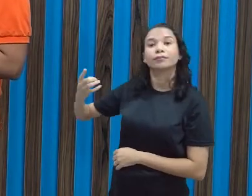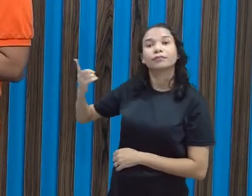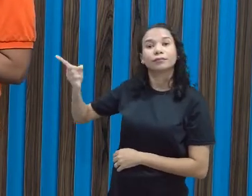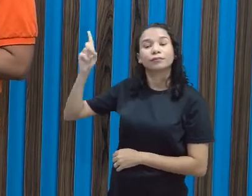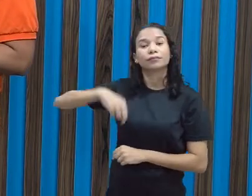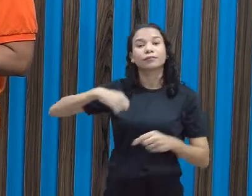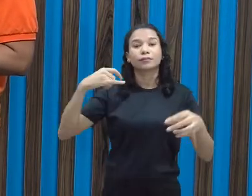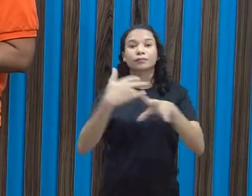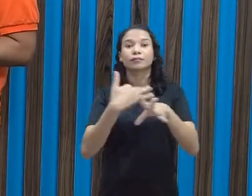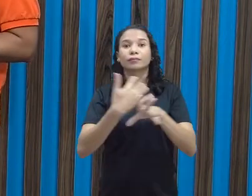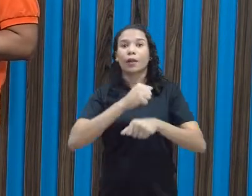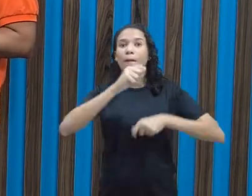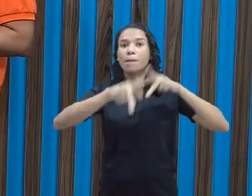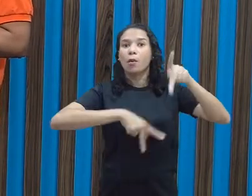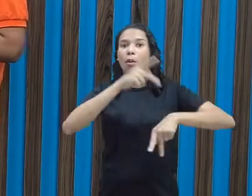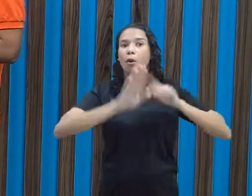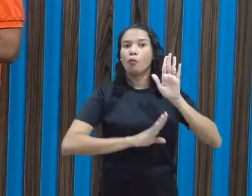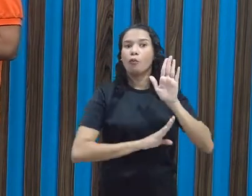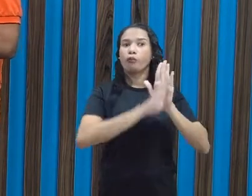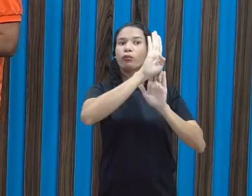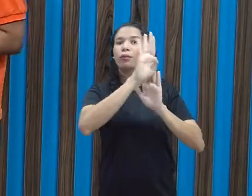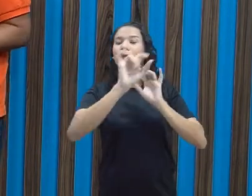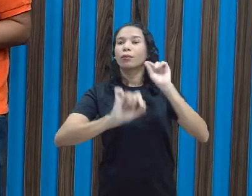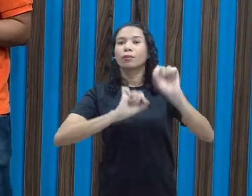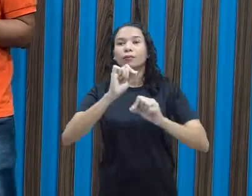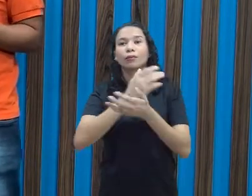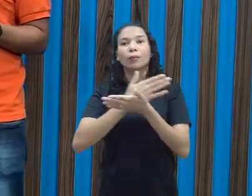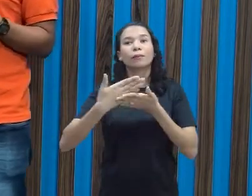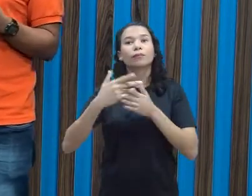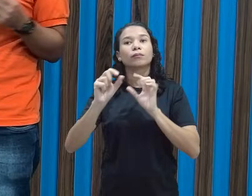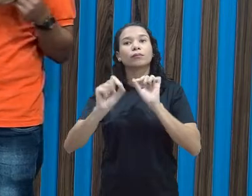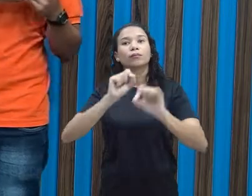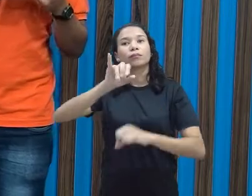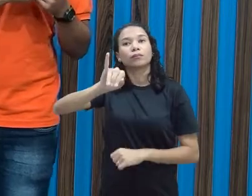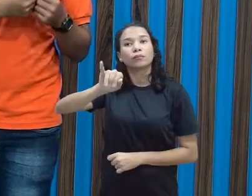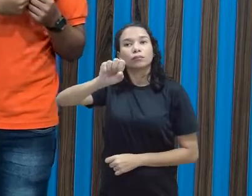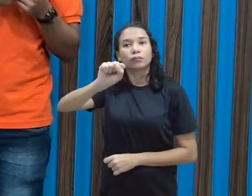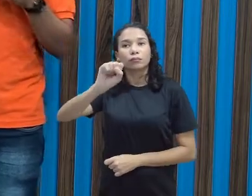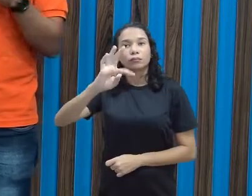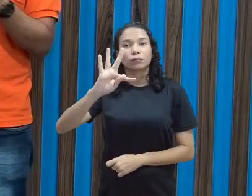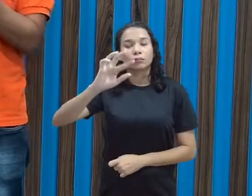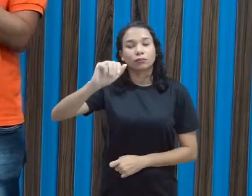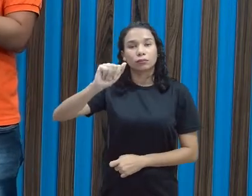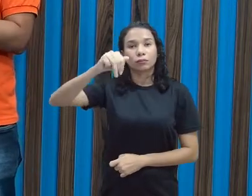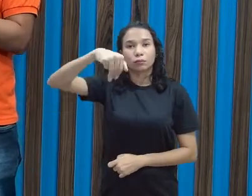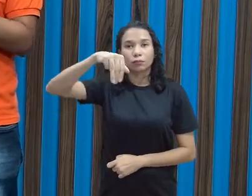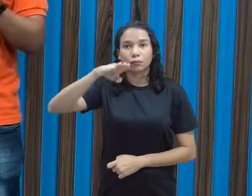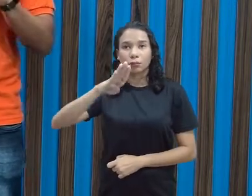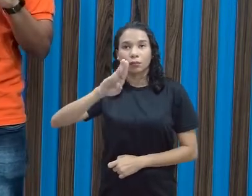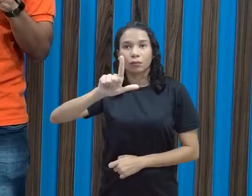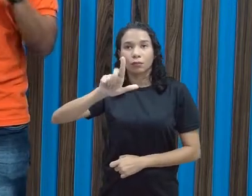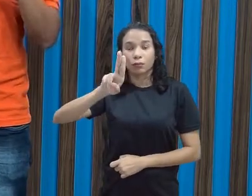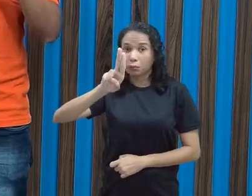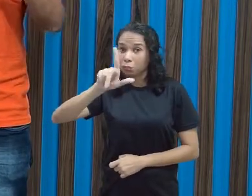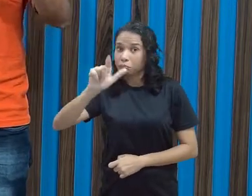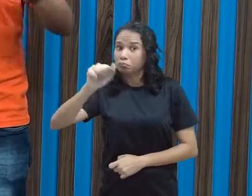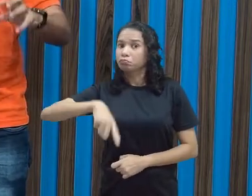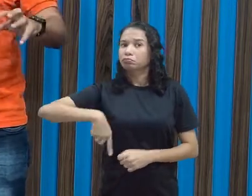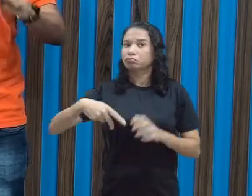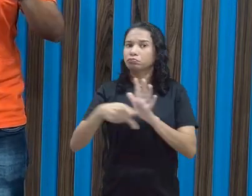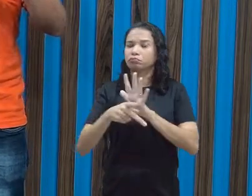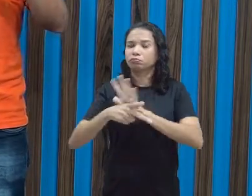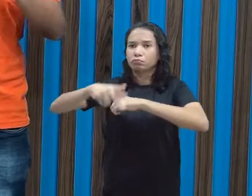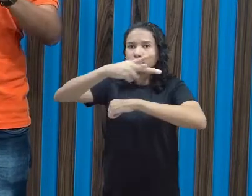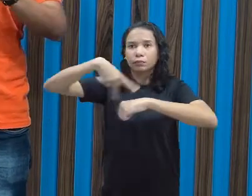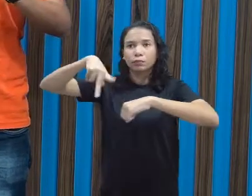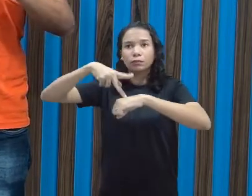das cidades populosas da Europa. Começando com Istambul. Istambul é da Turquia, a Turquia, que é um país